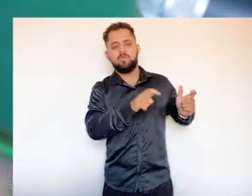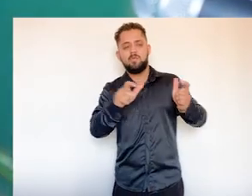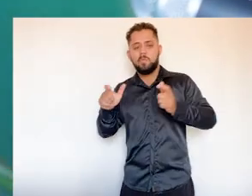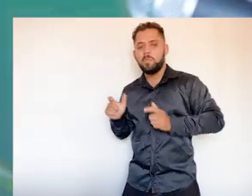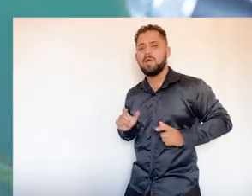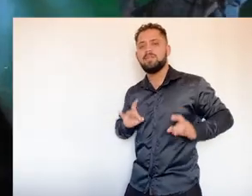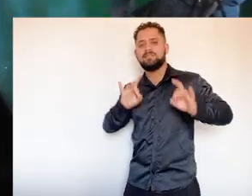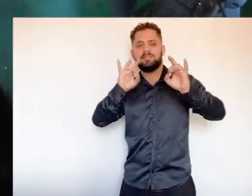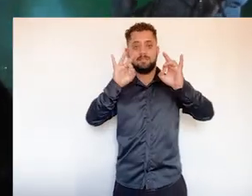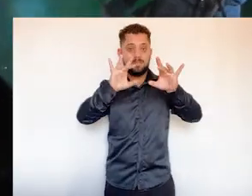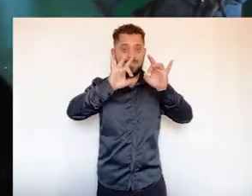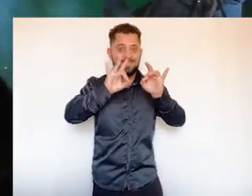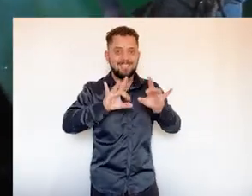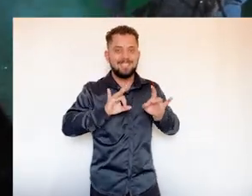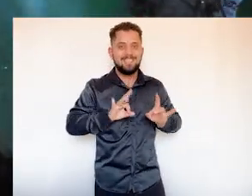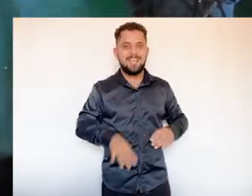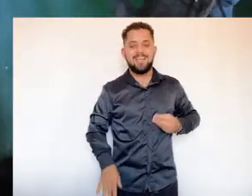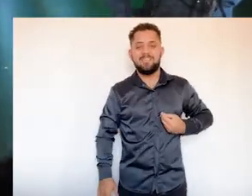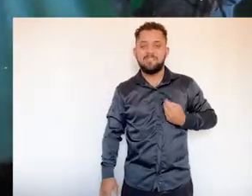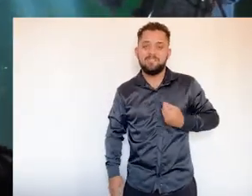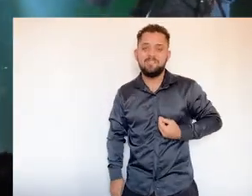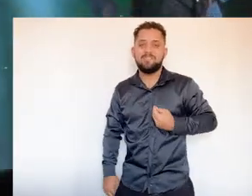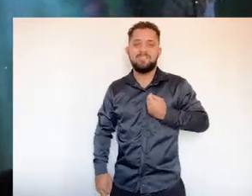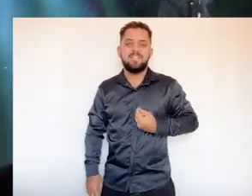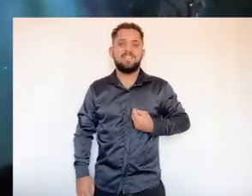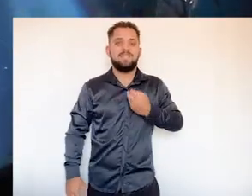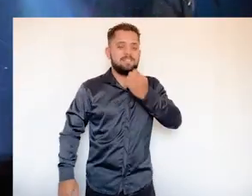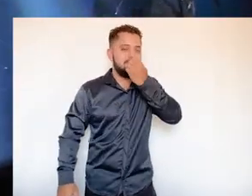a graça que eu sou bem.